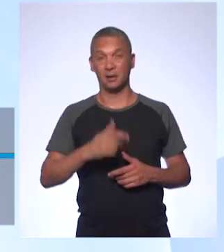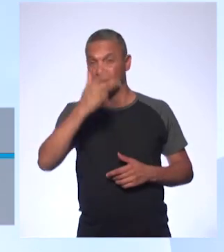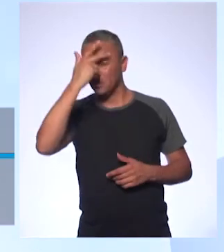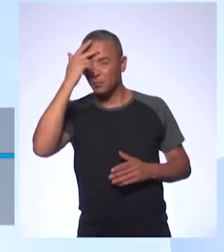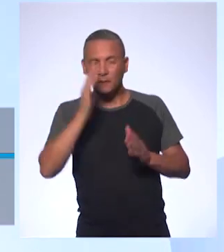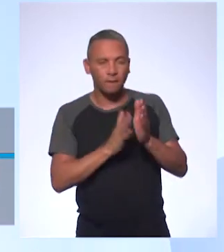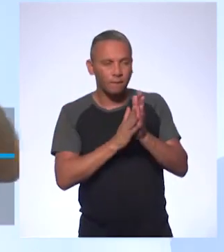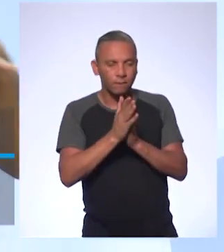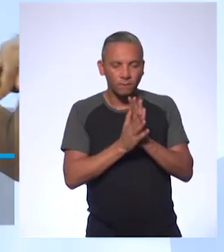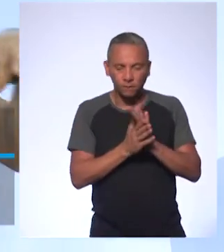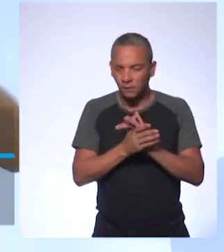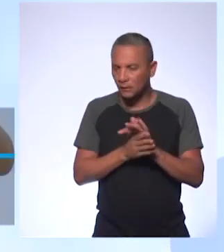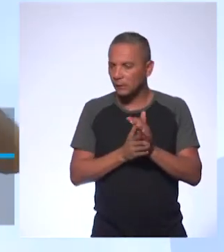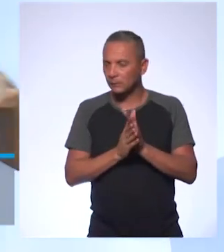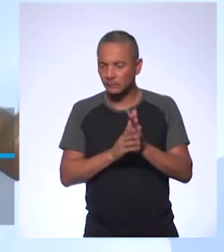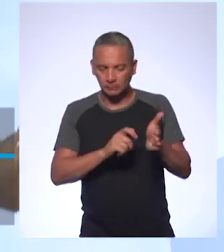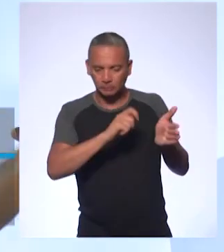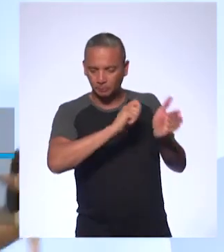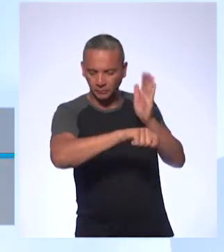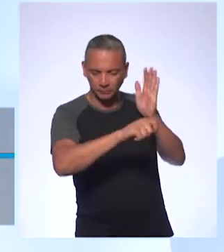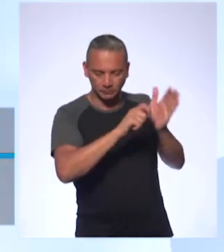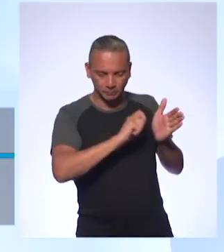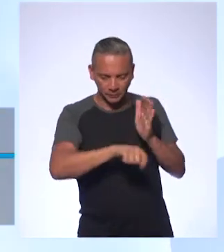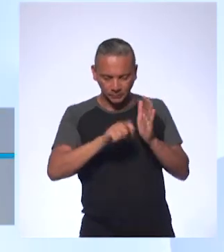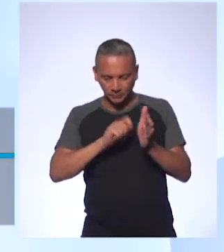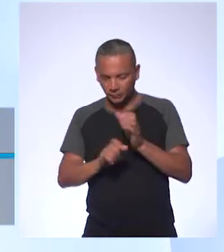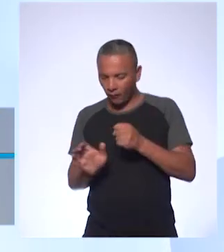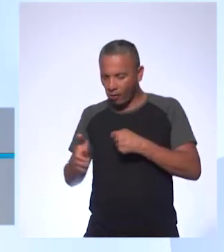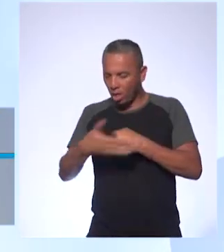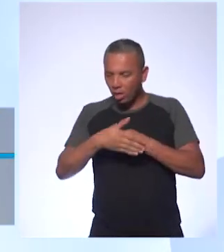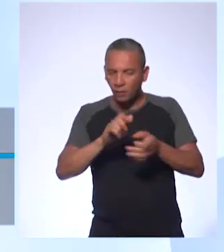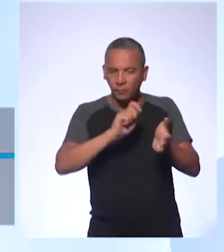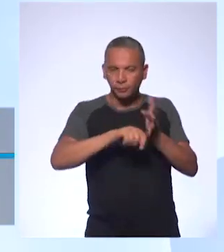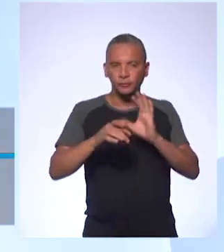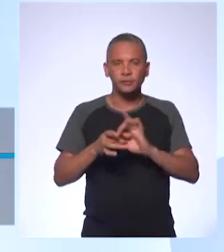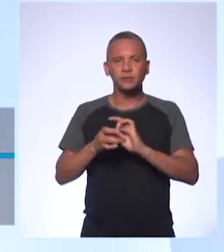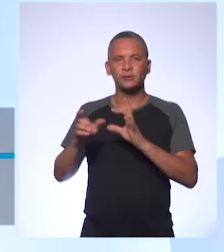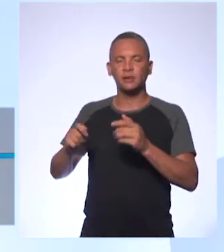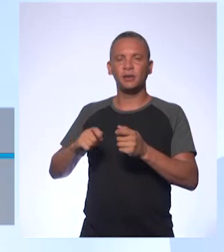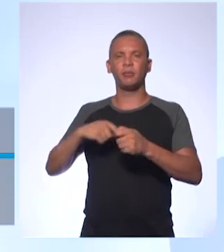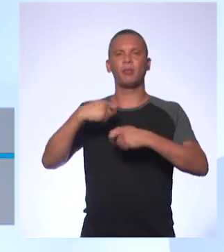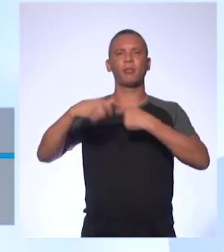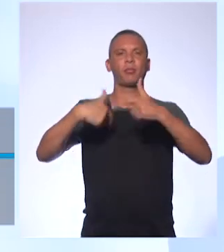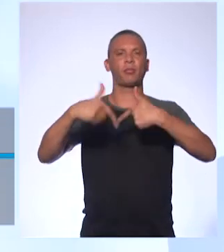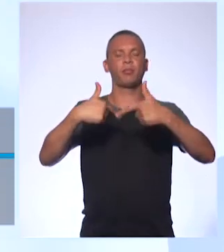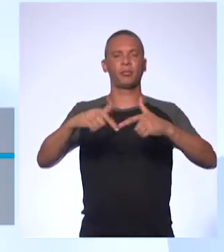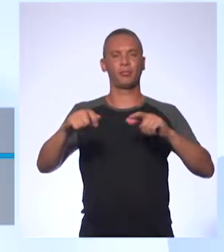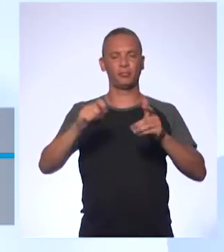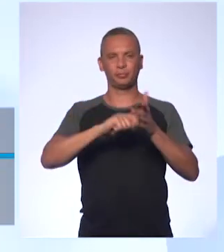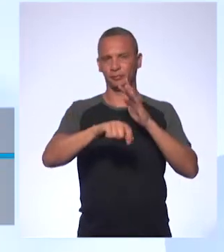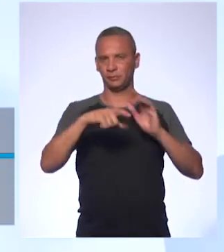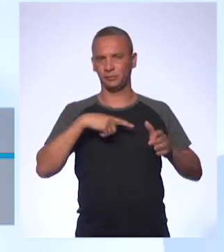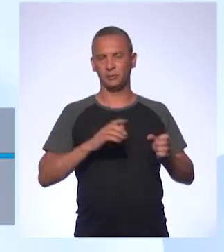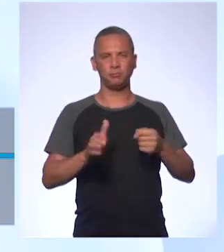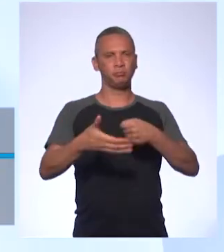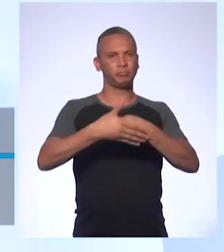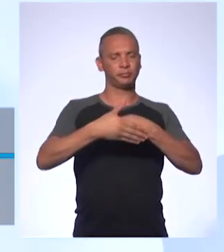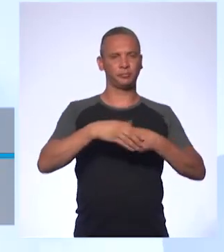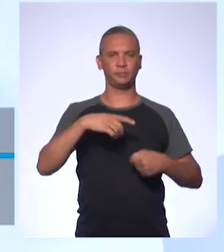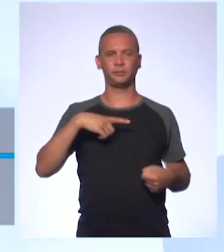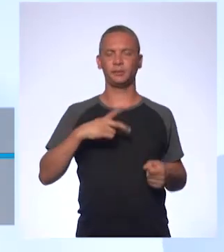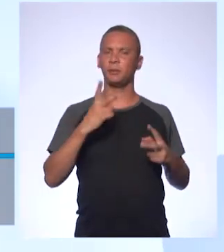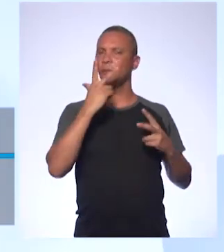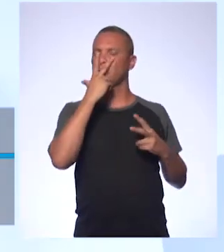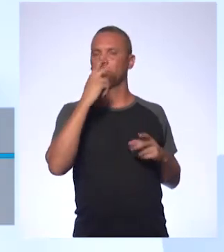canetadas, essas coisas. Por que por debaixo de la mesa? Para que não se veja, né? Para que as coisas que são escondidas,